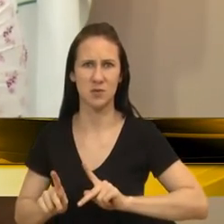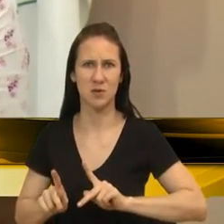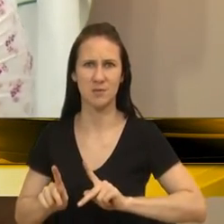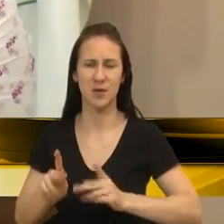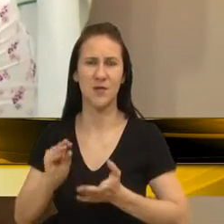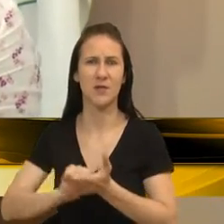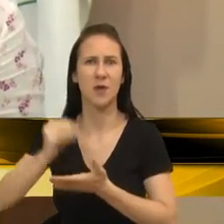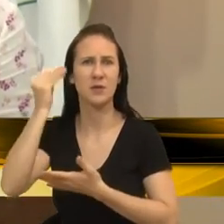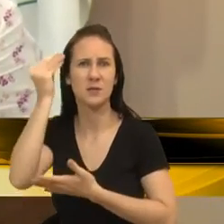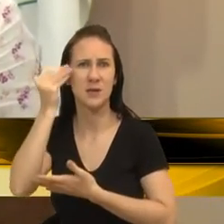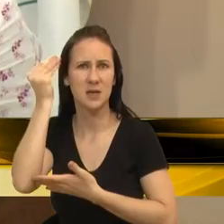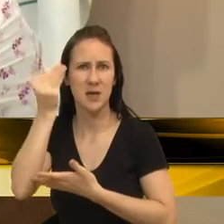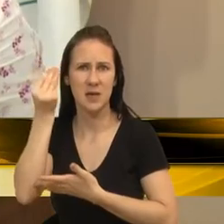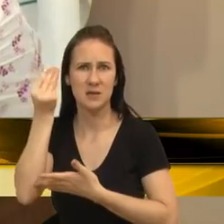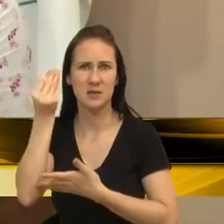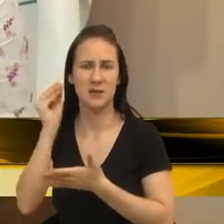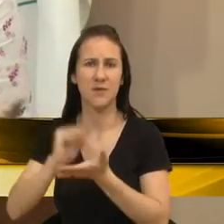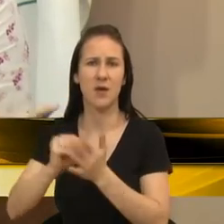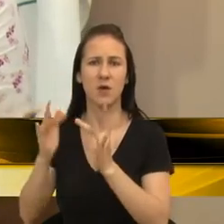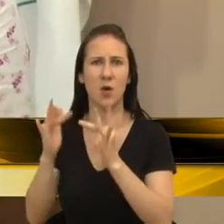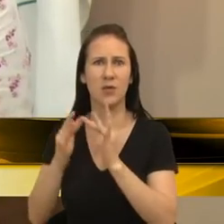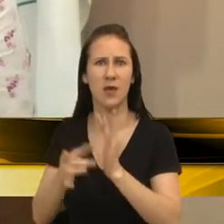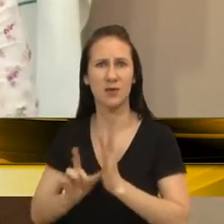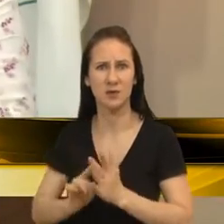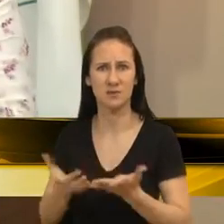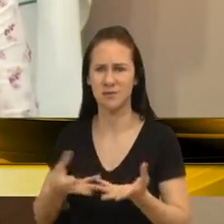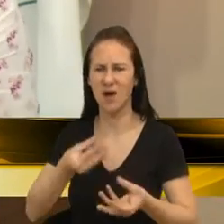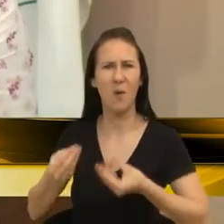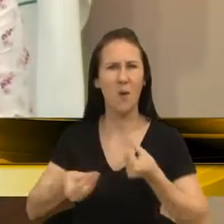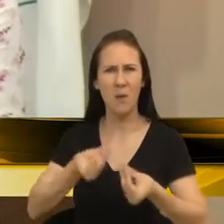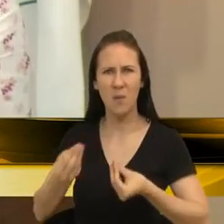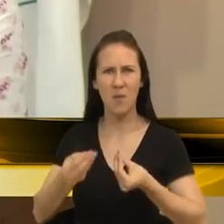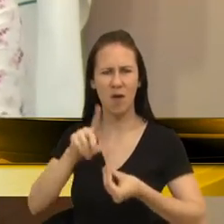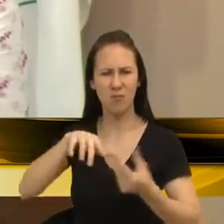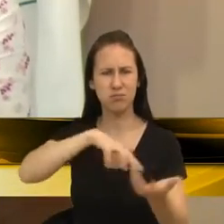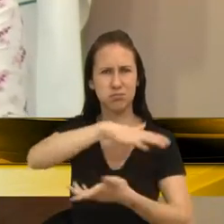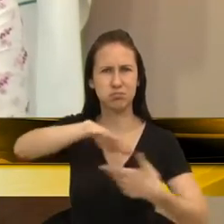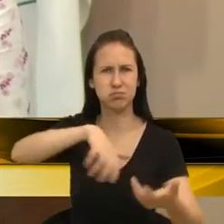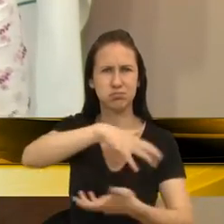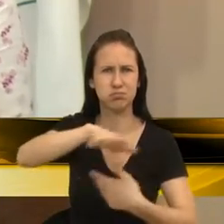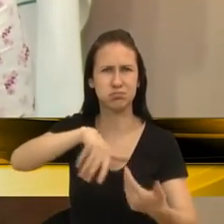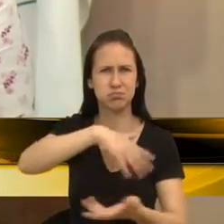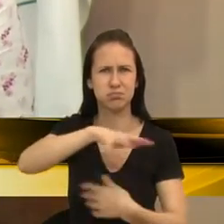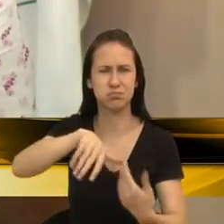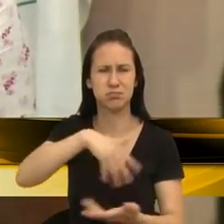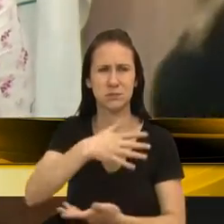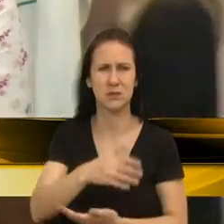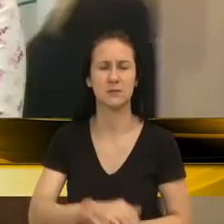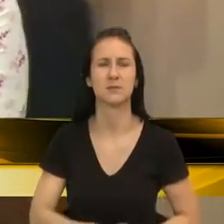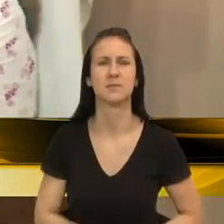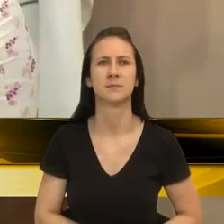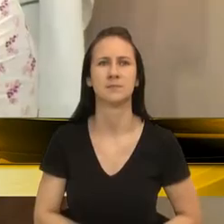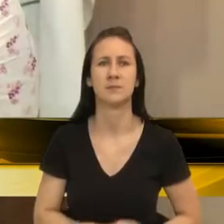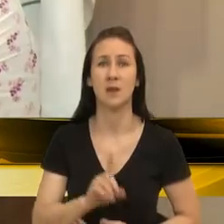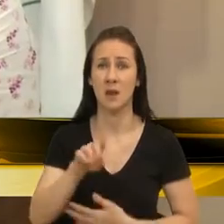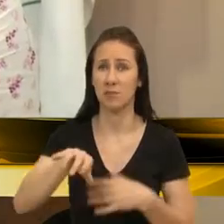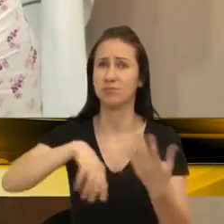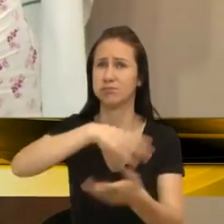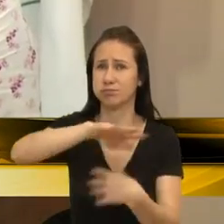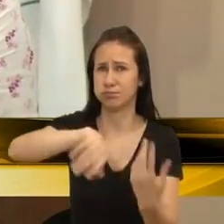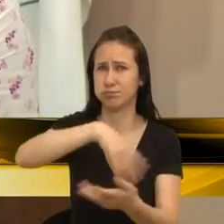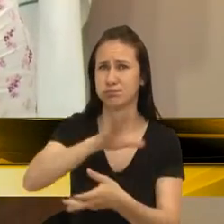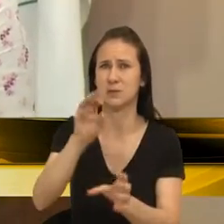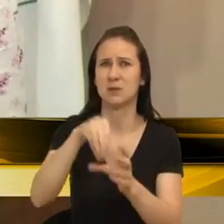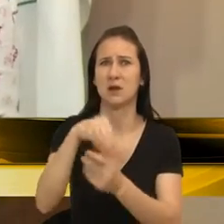experiência que a outro tinha. E como é que fica isso? Então, é um caos o que vai acontecer na nossa cidade. É um caos.